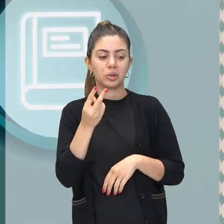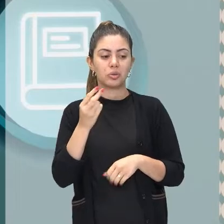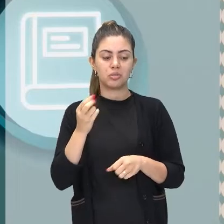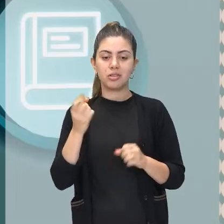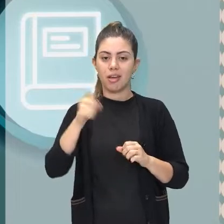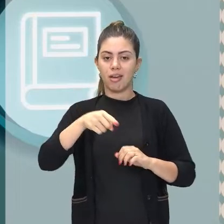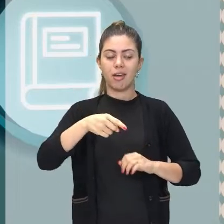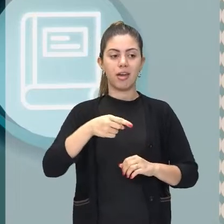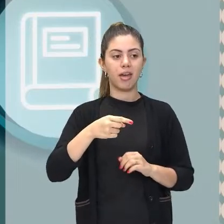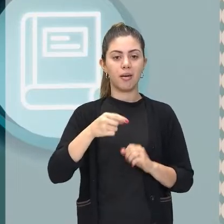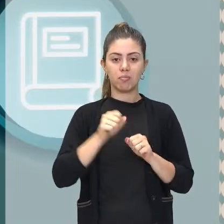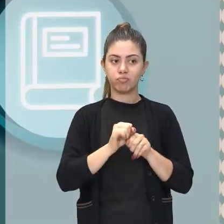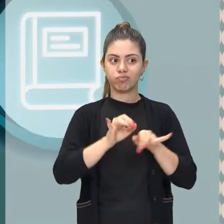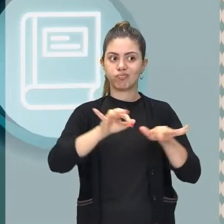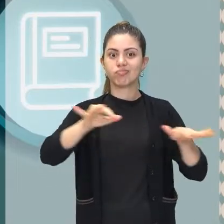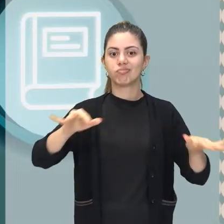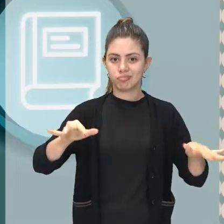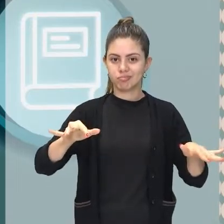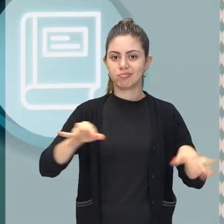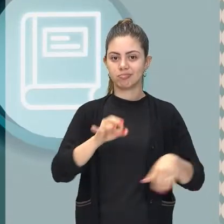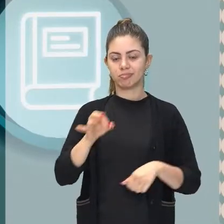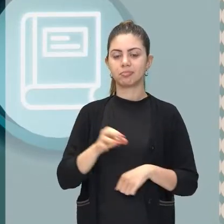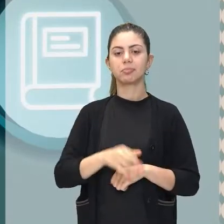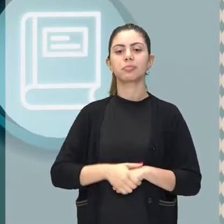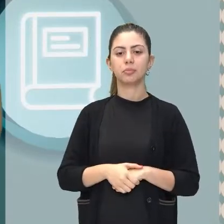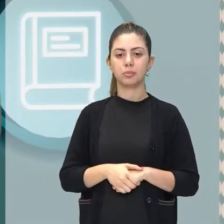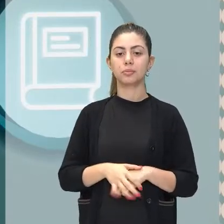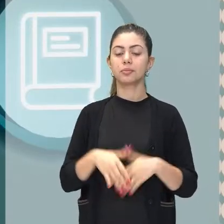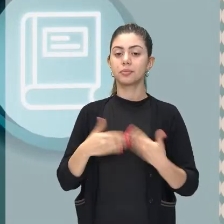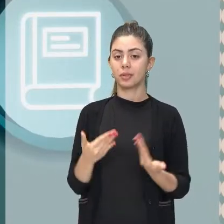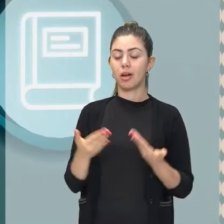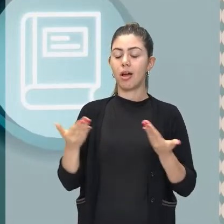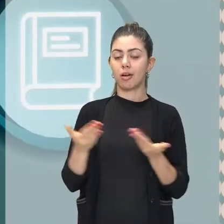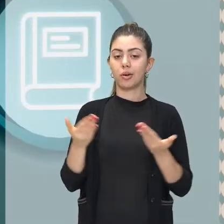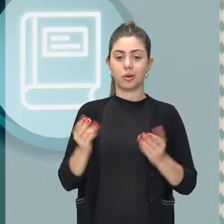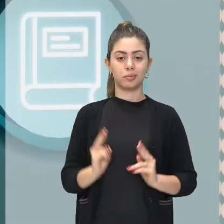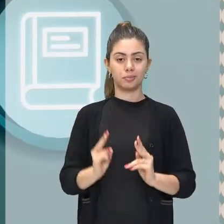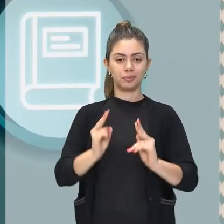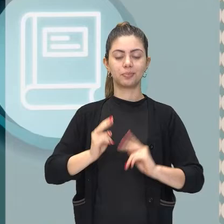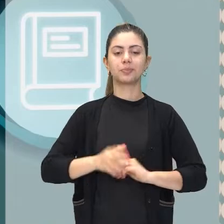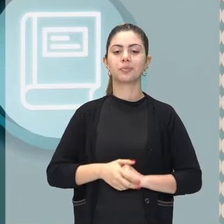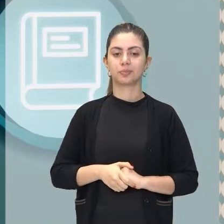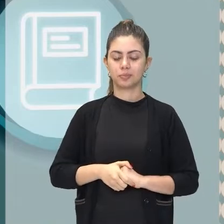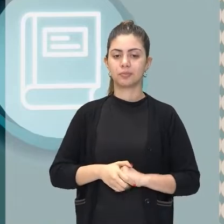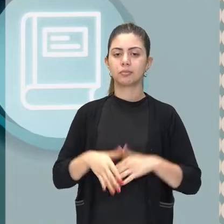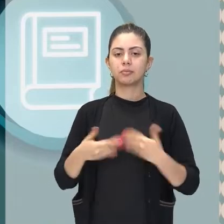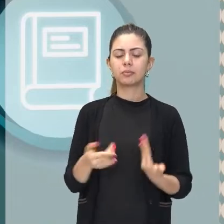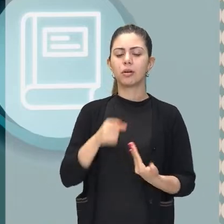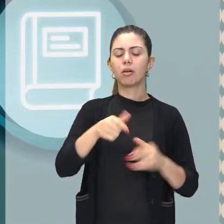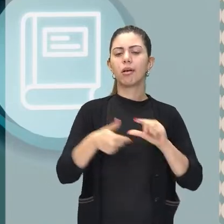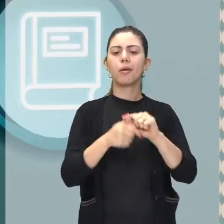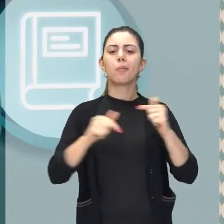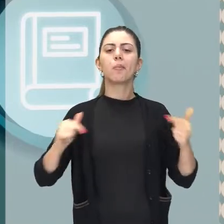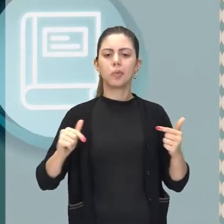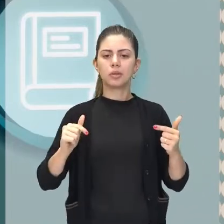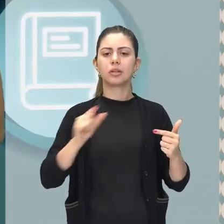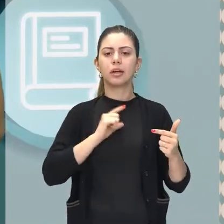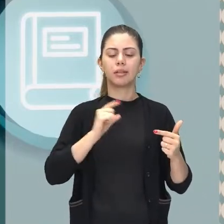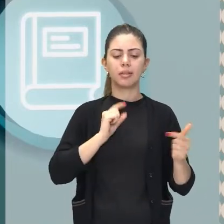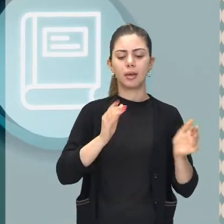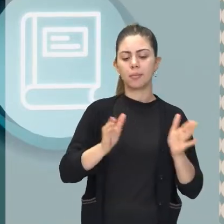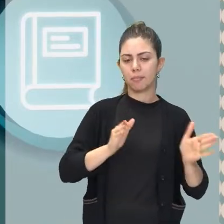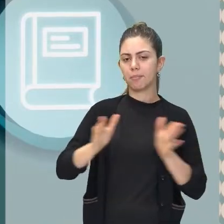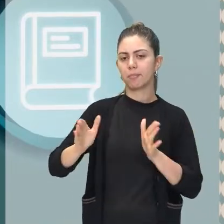gente comenta bastante sobre ela. Certo? Então vamos lá, dar continuidade à nossa aula. E aí o modernismo ele traz